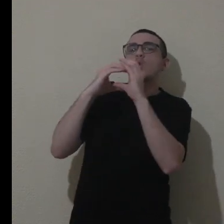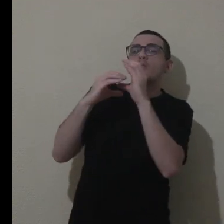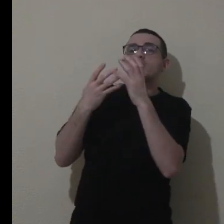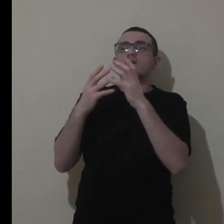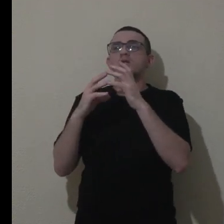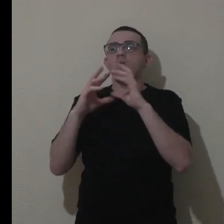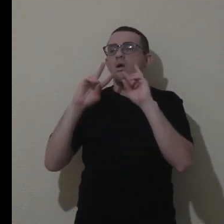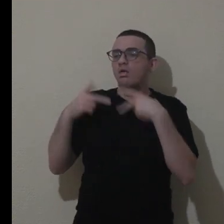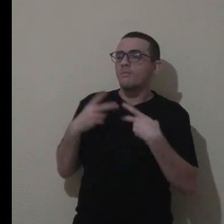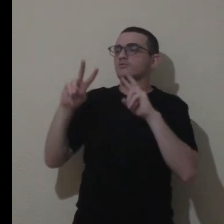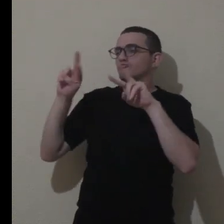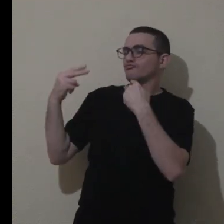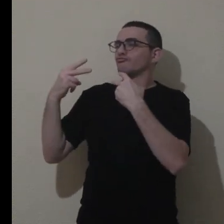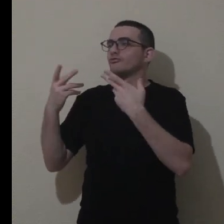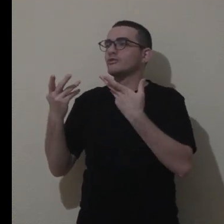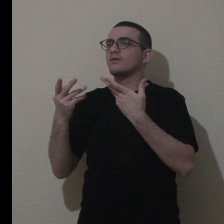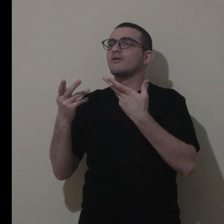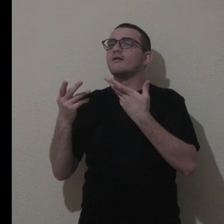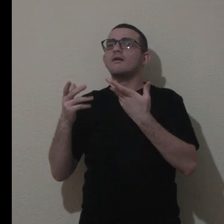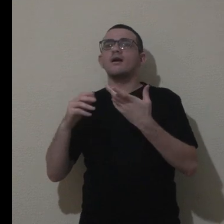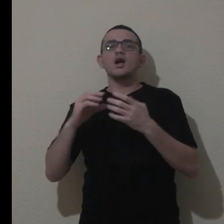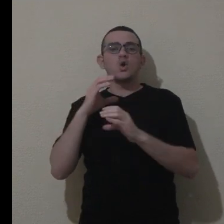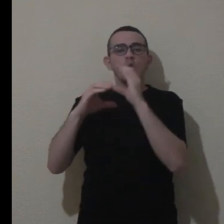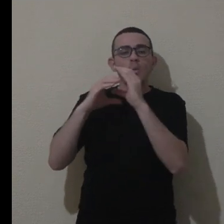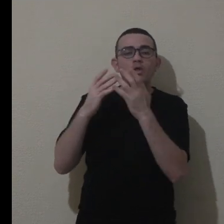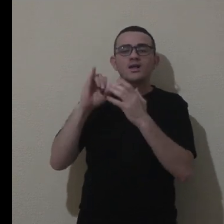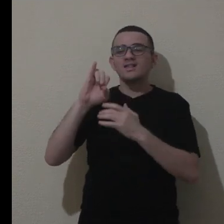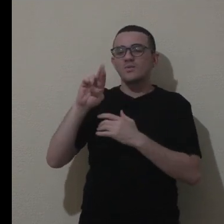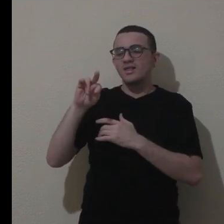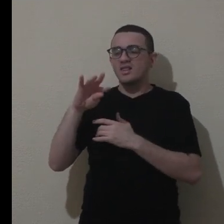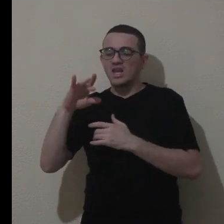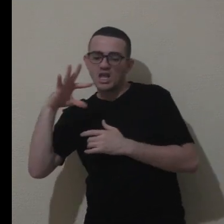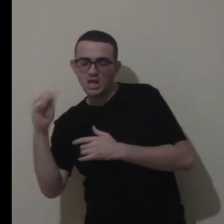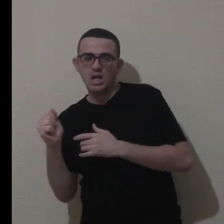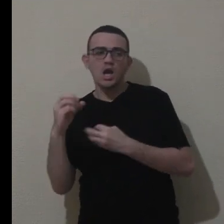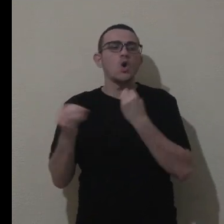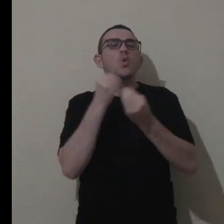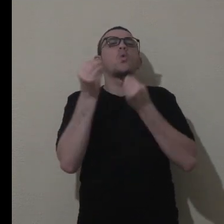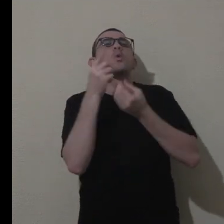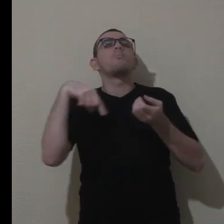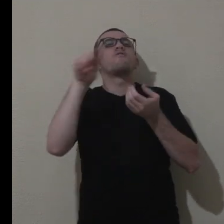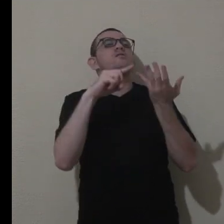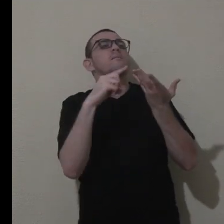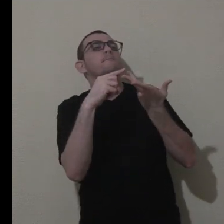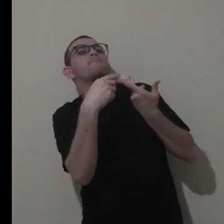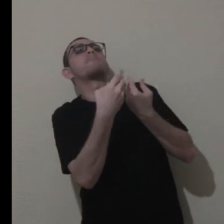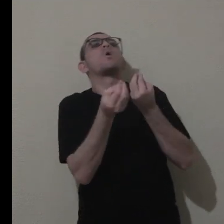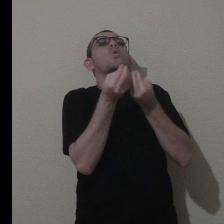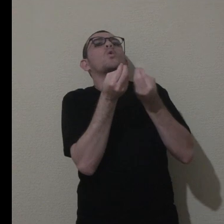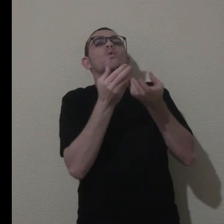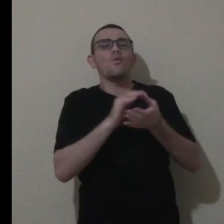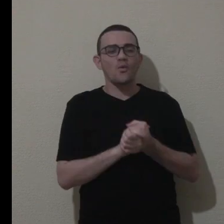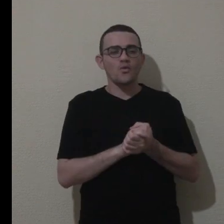clara, empatia, motivação intrínseca, né? Como vocês estão nesses itens,